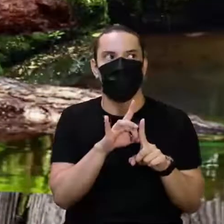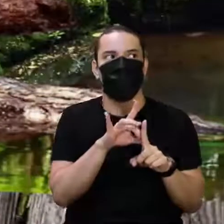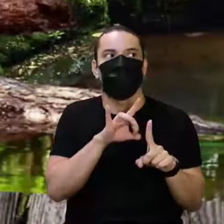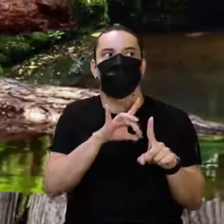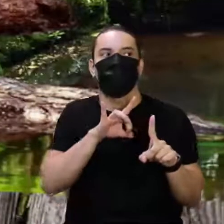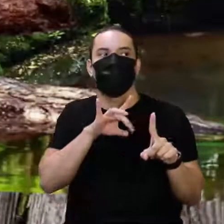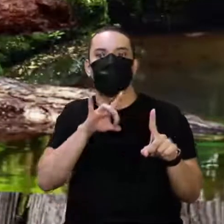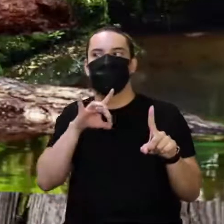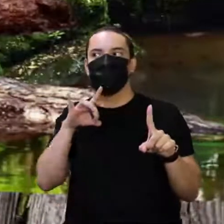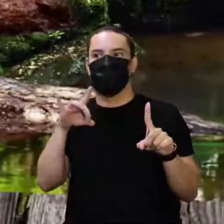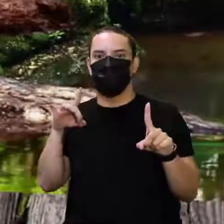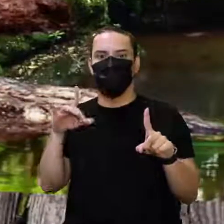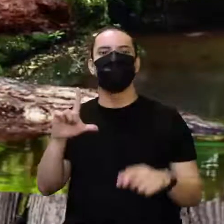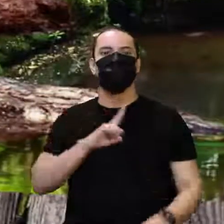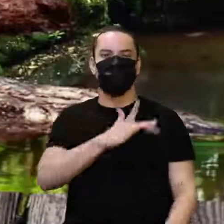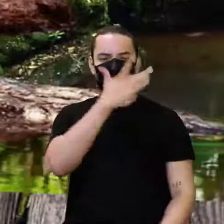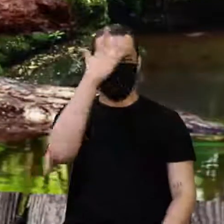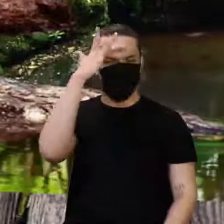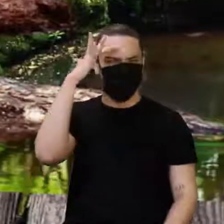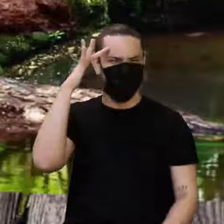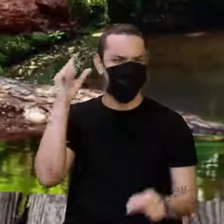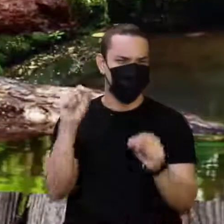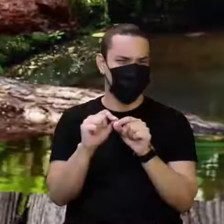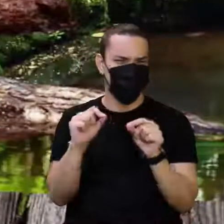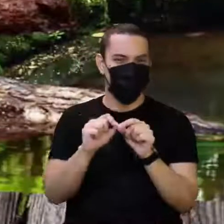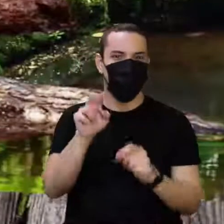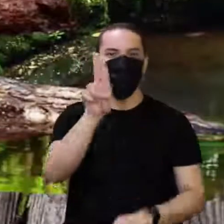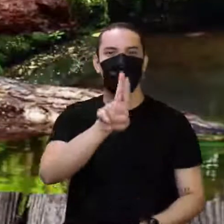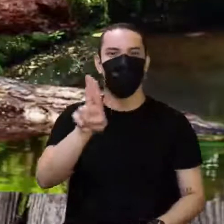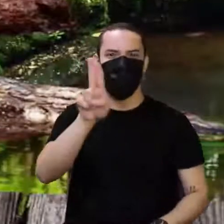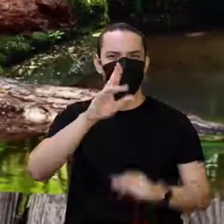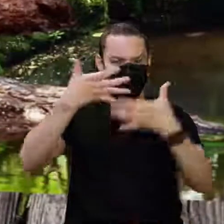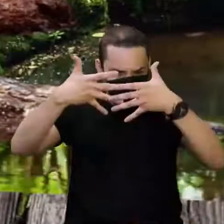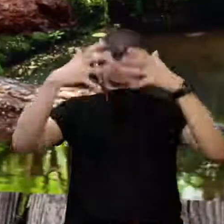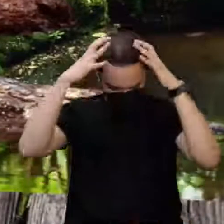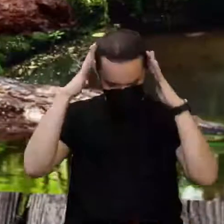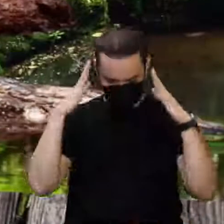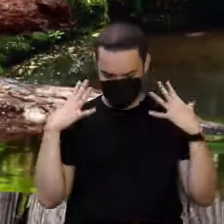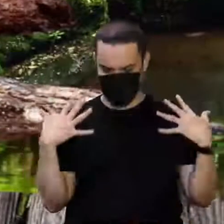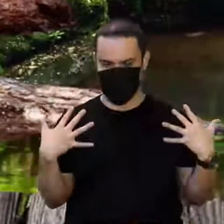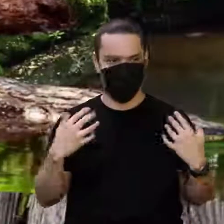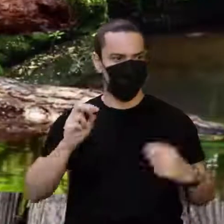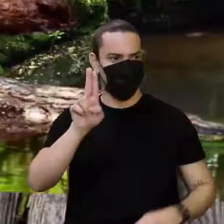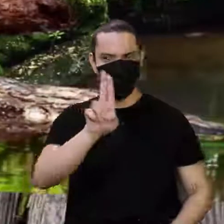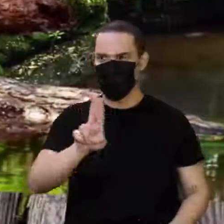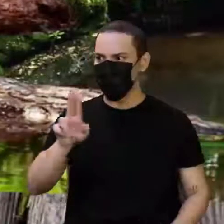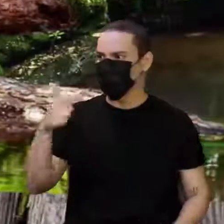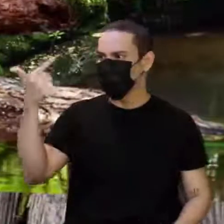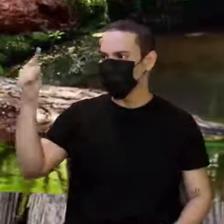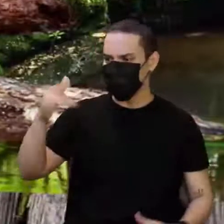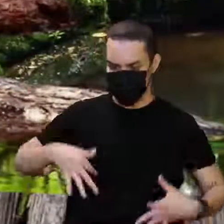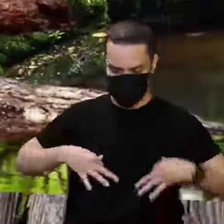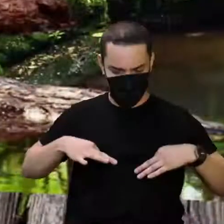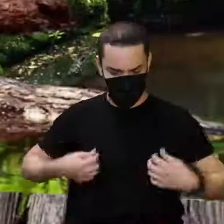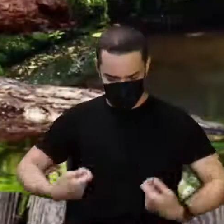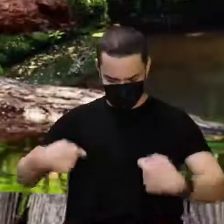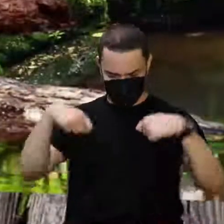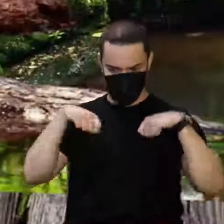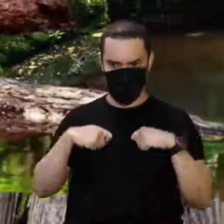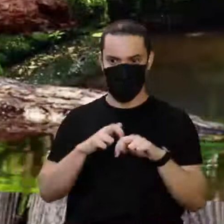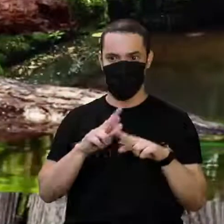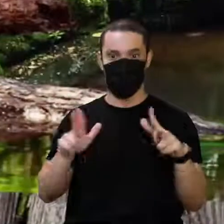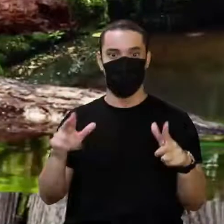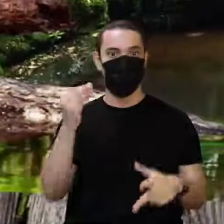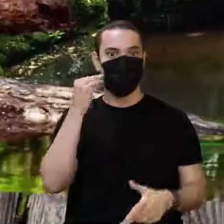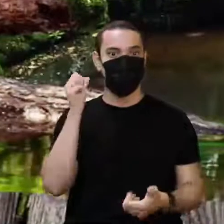identificar. Tem gente que faz cada uma, até peruca usa, já viu? Para tentar passar desapercebido.